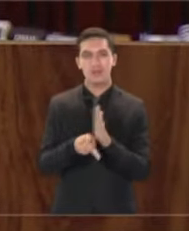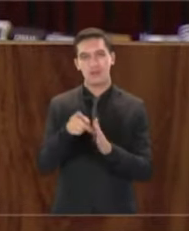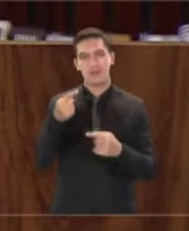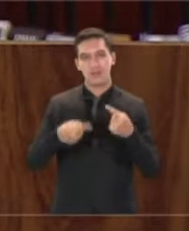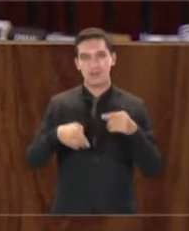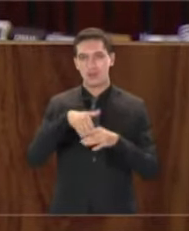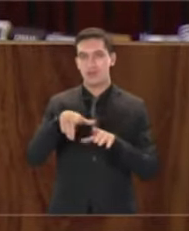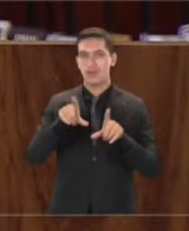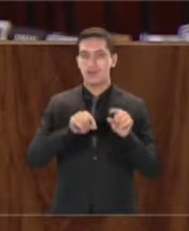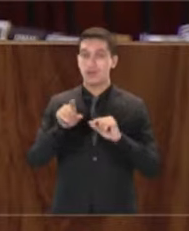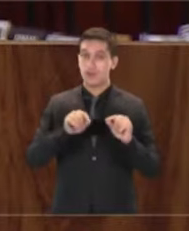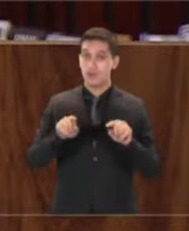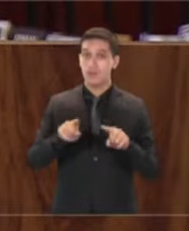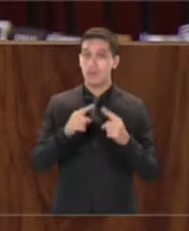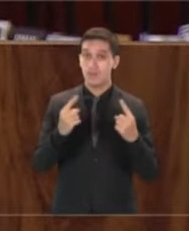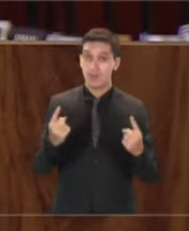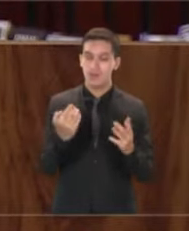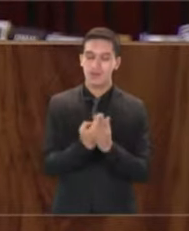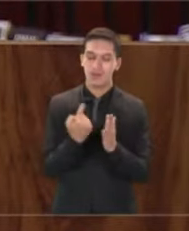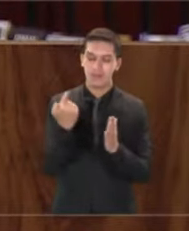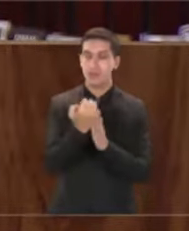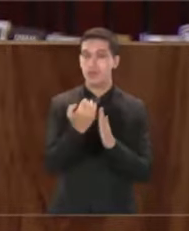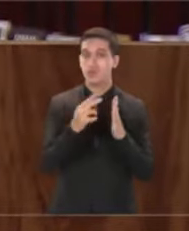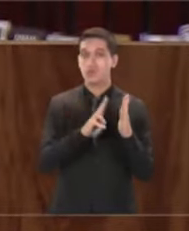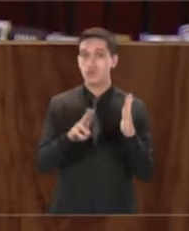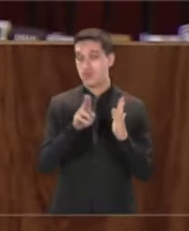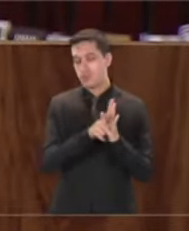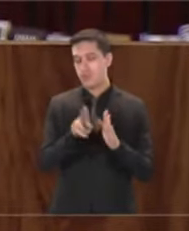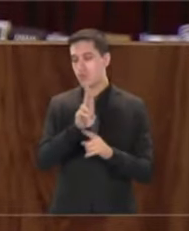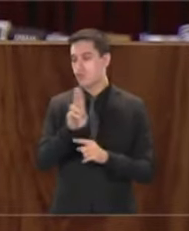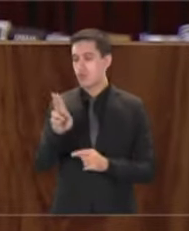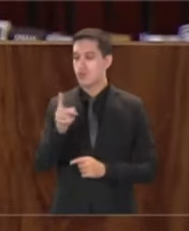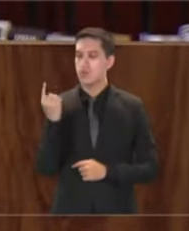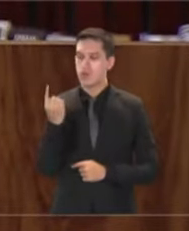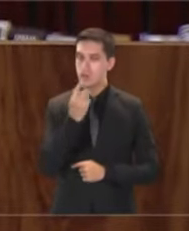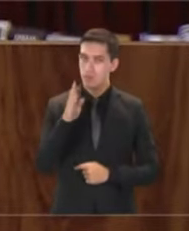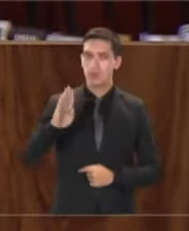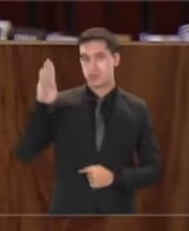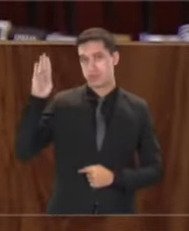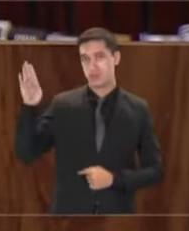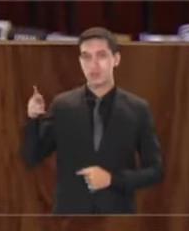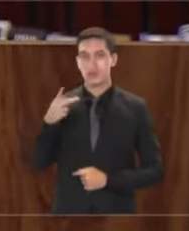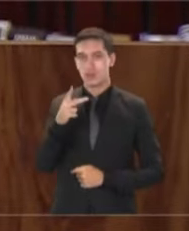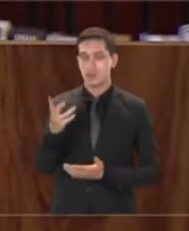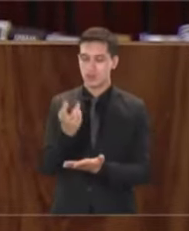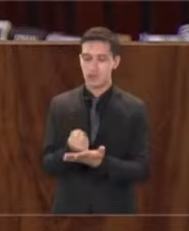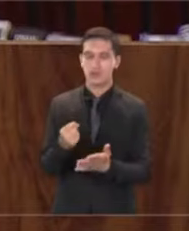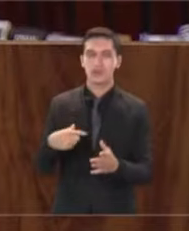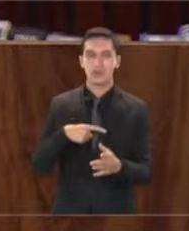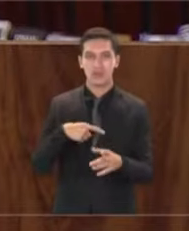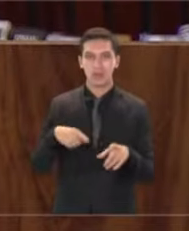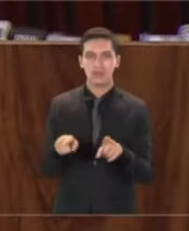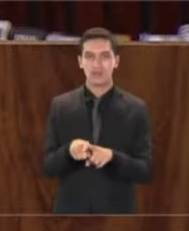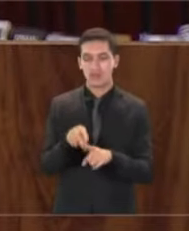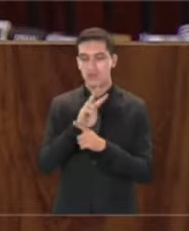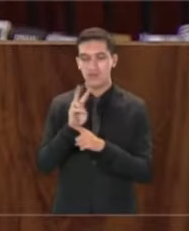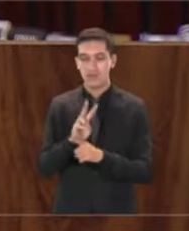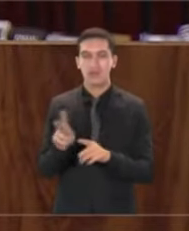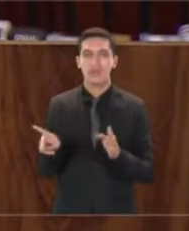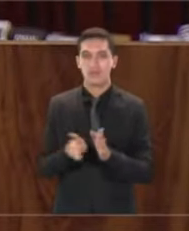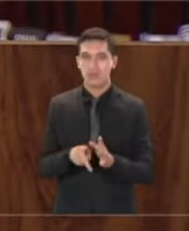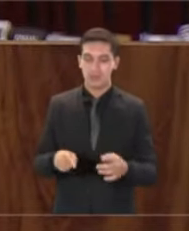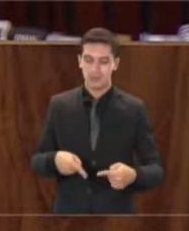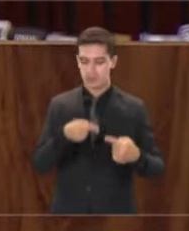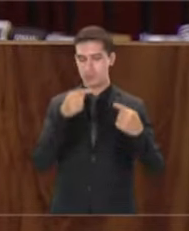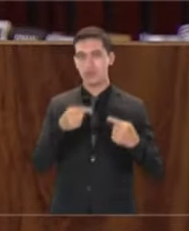eleitoral. Além do uso do nome de candidato sem sua autorização, tal prática tem o condão de afetar